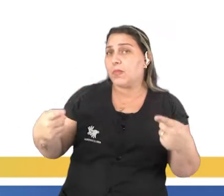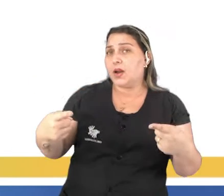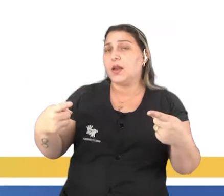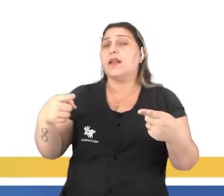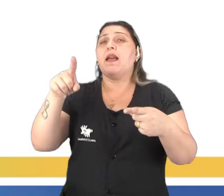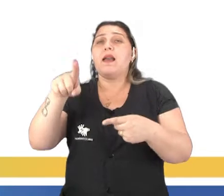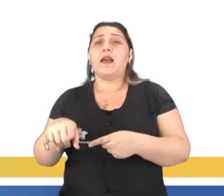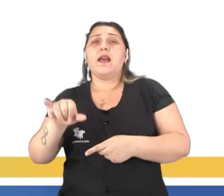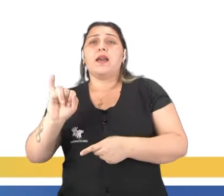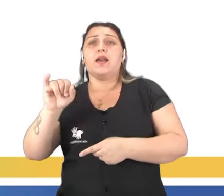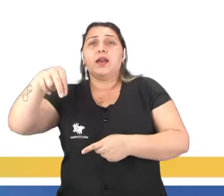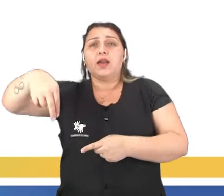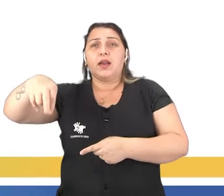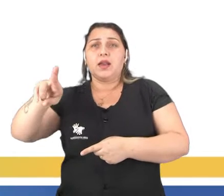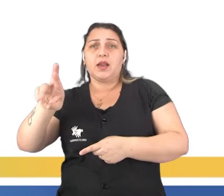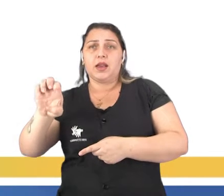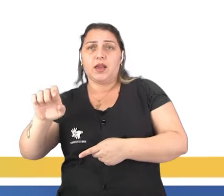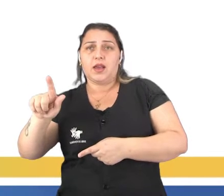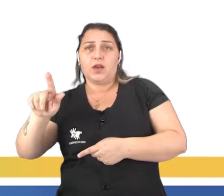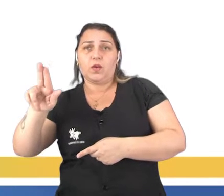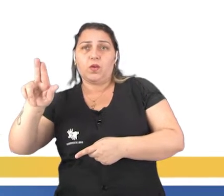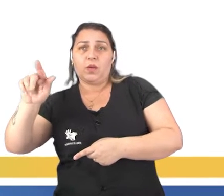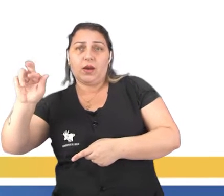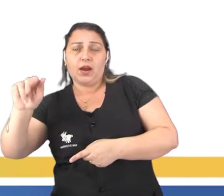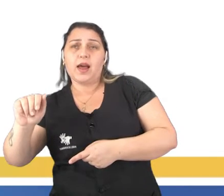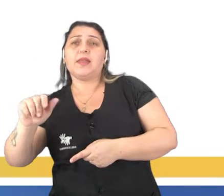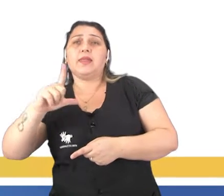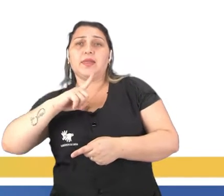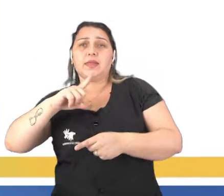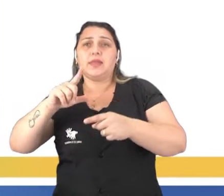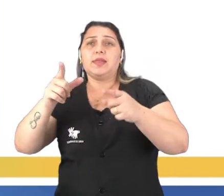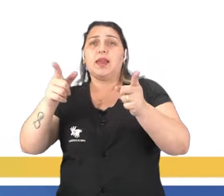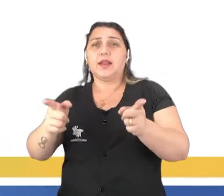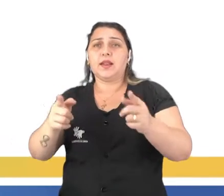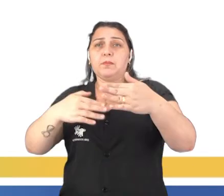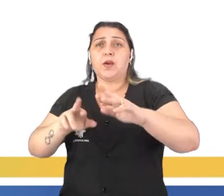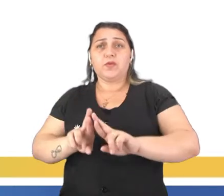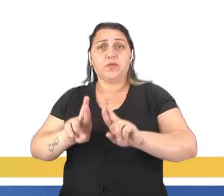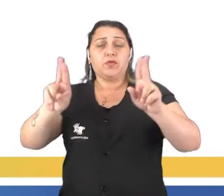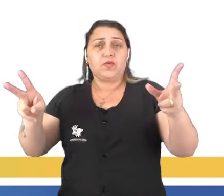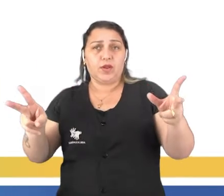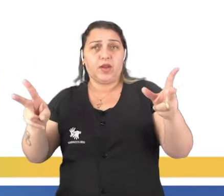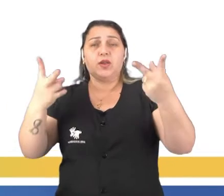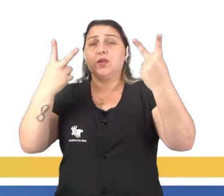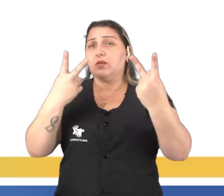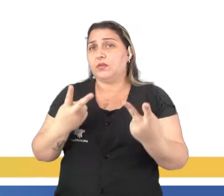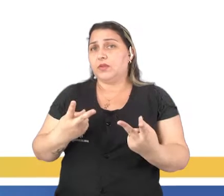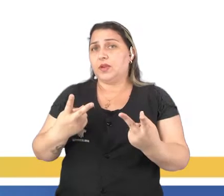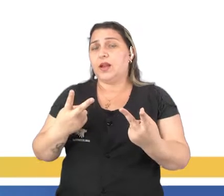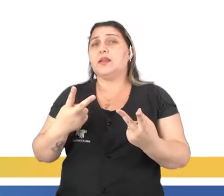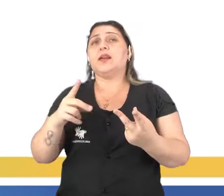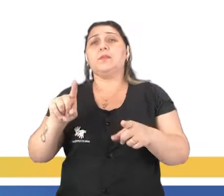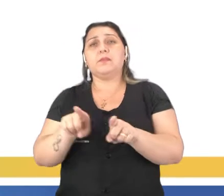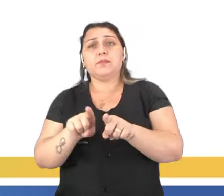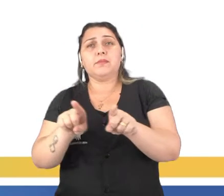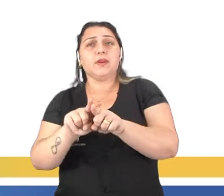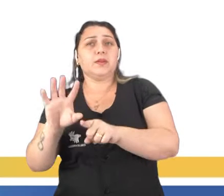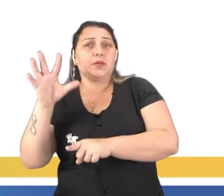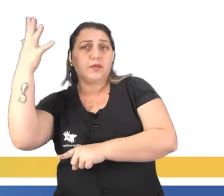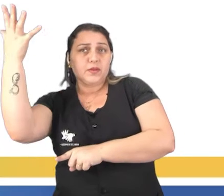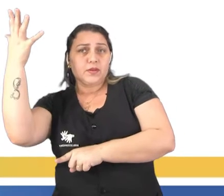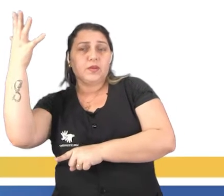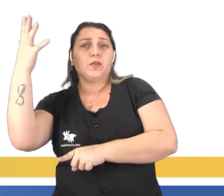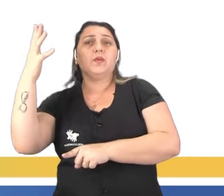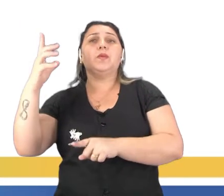é irregular, né, já que seus lados consecutivos, né, têm medidas distintas. O mesmo acontece geralmente aí também com